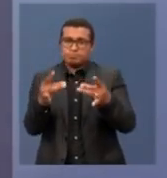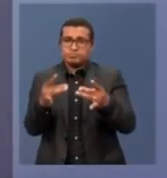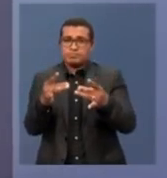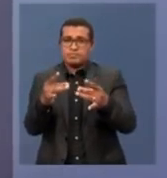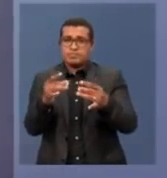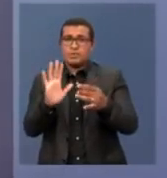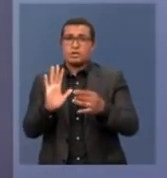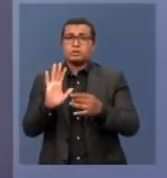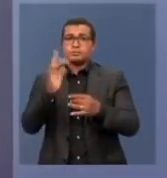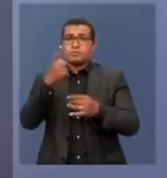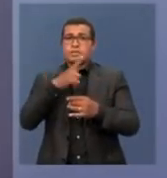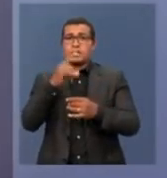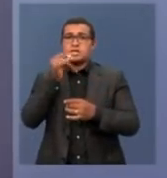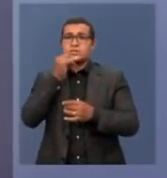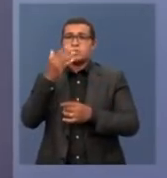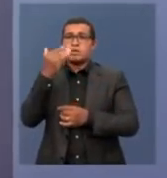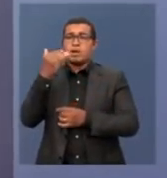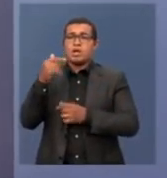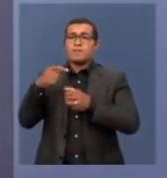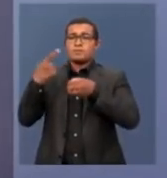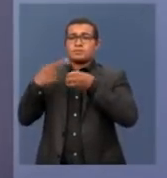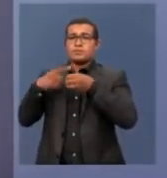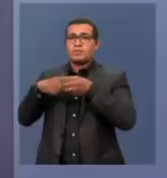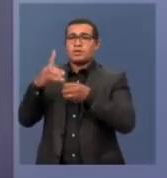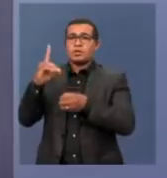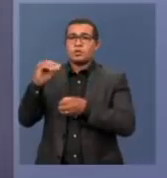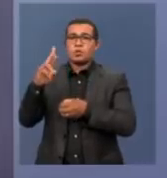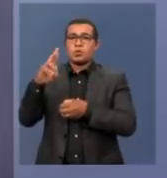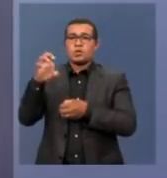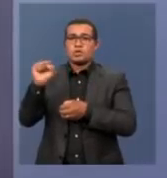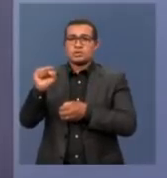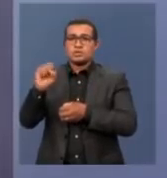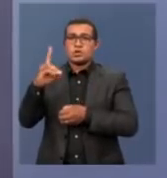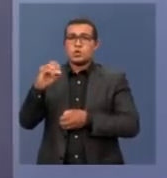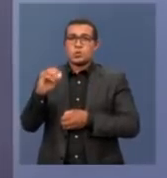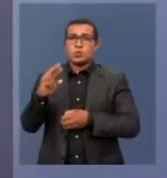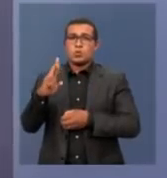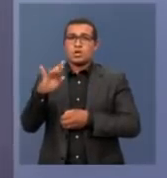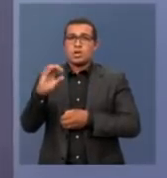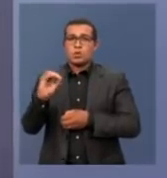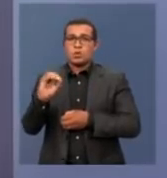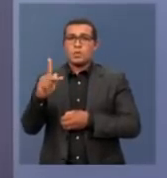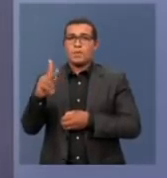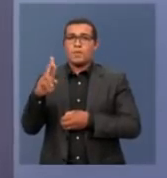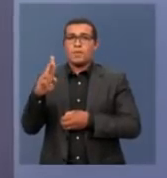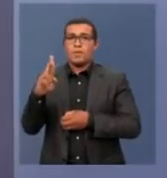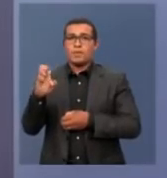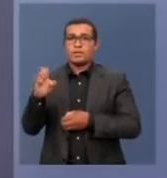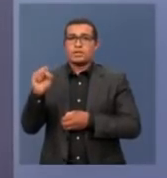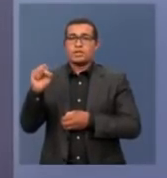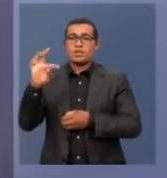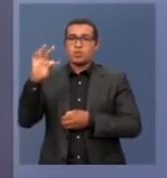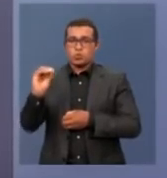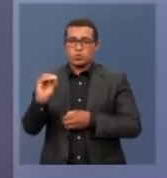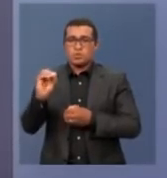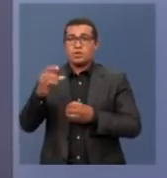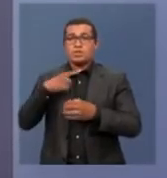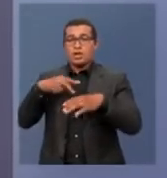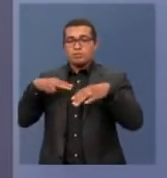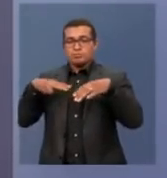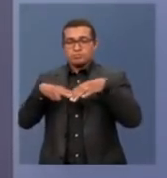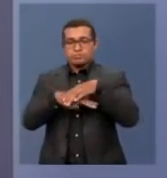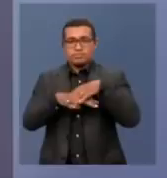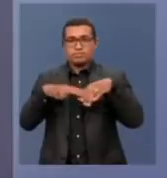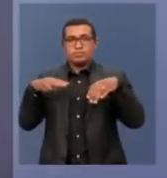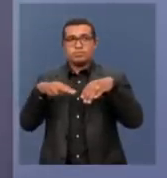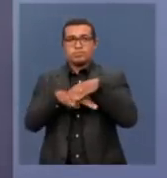em dores do rio preto de 112 ressonâncias magnéticas atrasadas nós vamos fazer um convênio